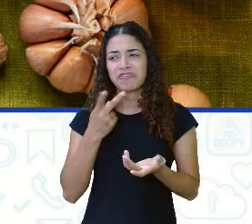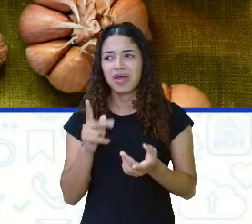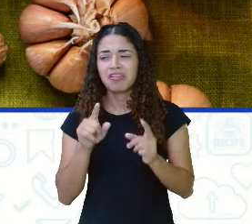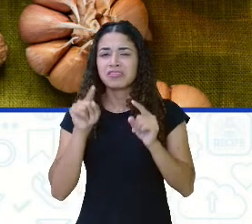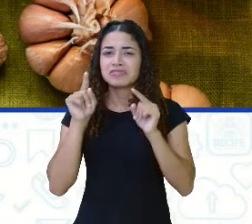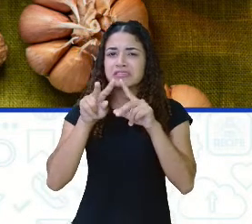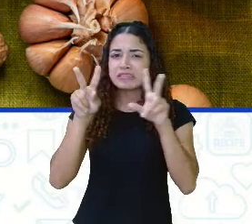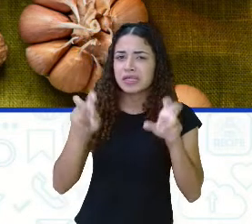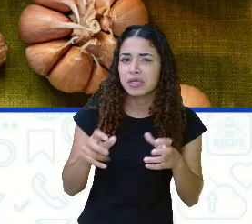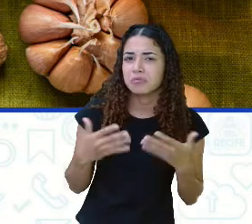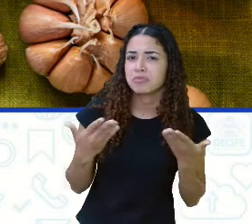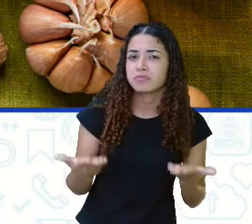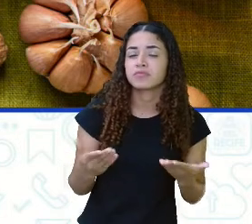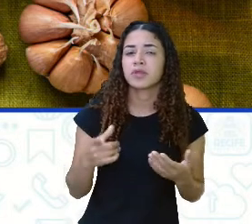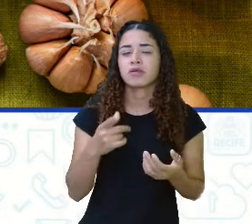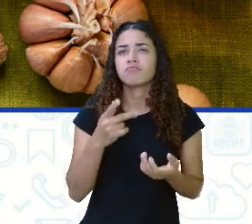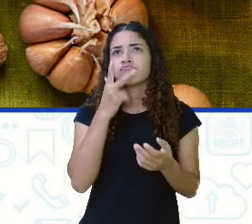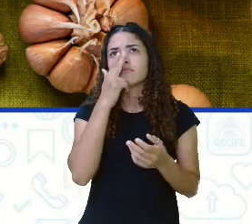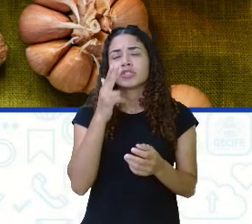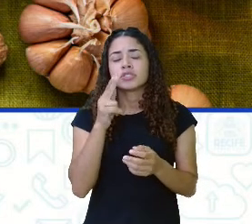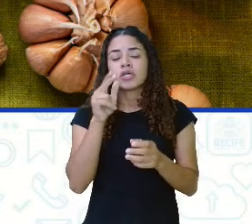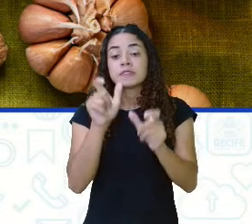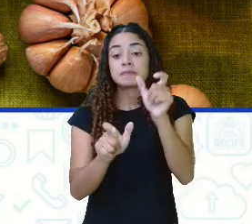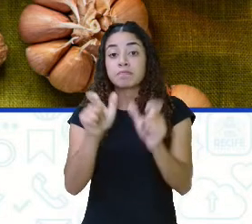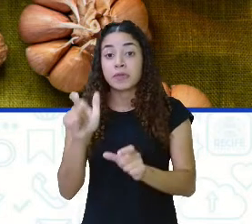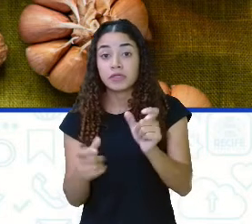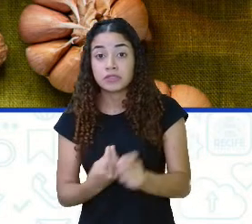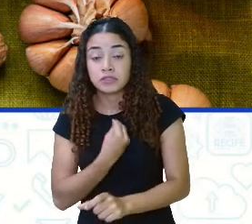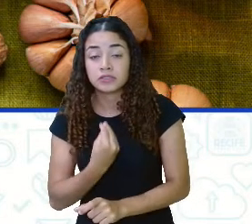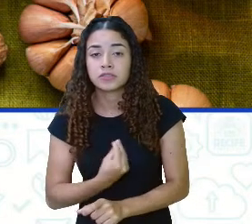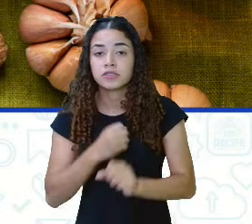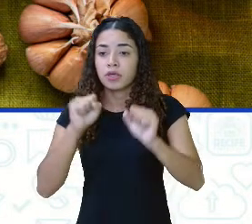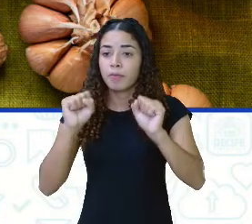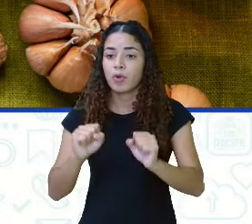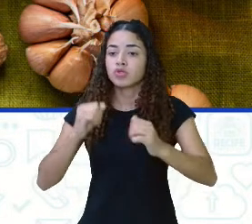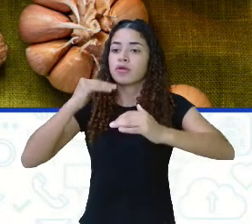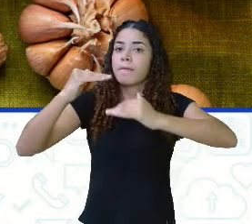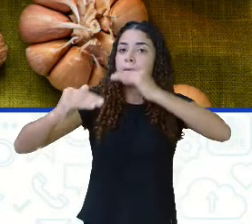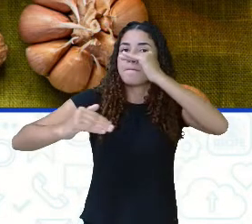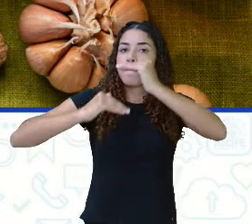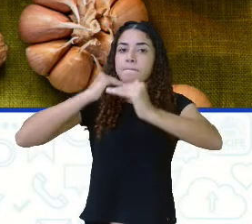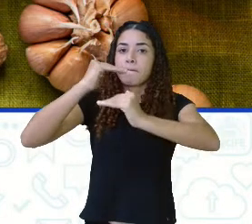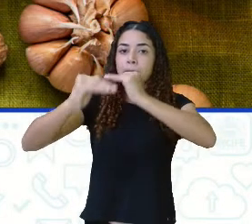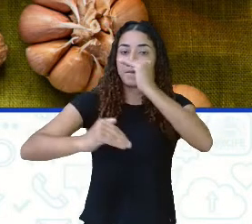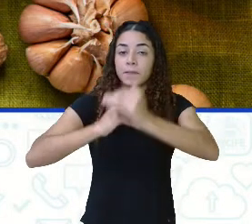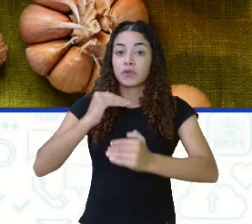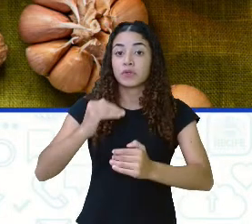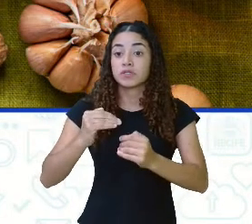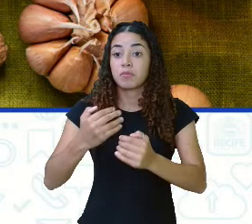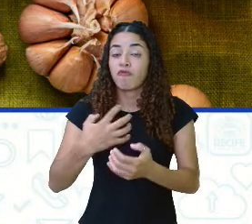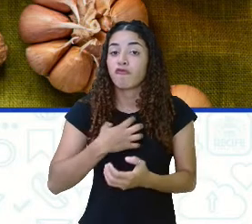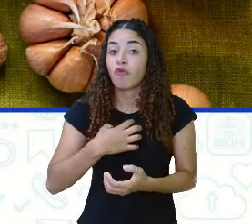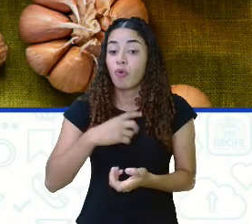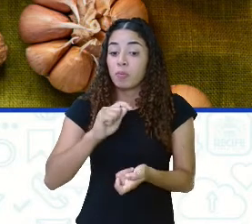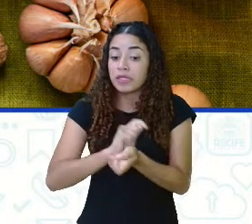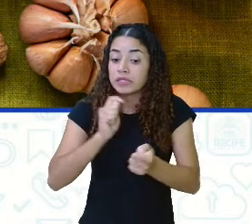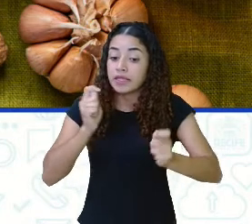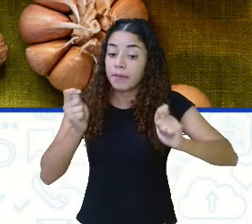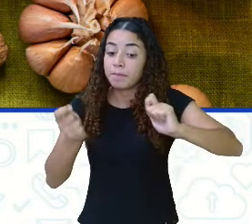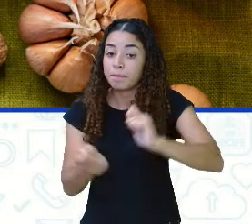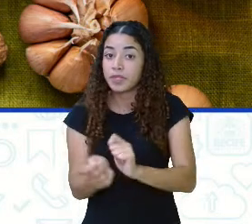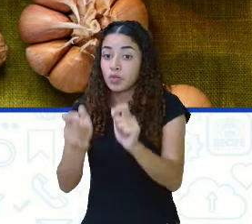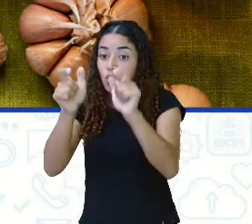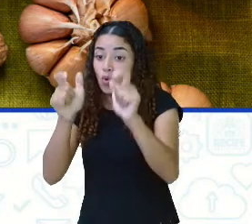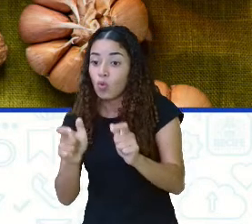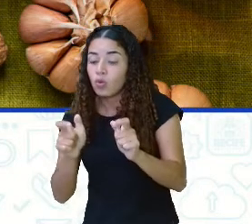natural? É como as espécies podem evoluir de forma que elas se adaptem ao ambiente